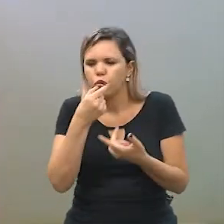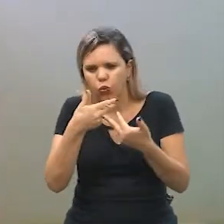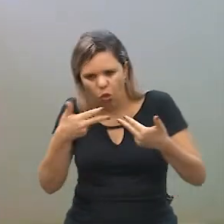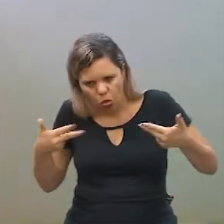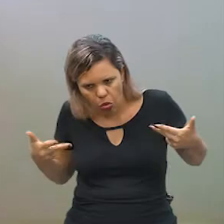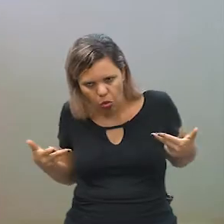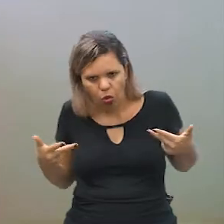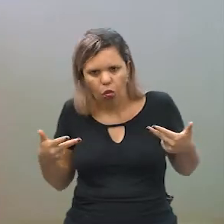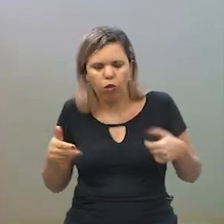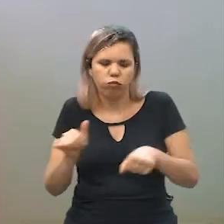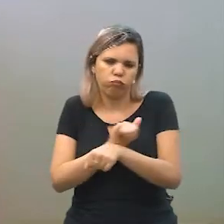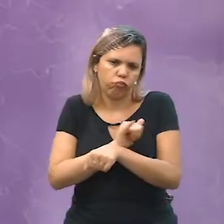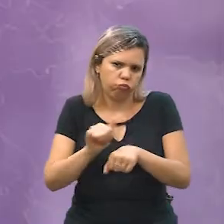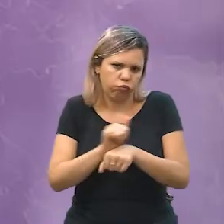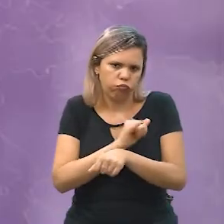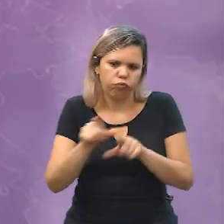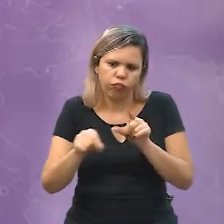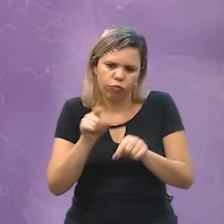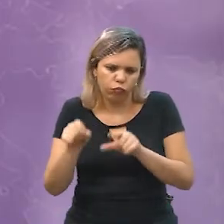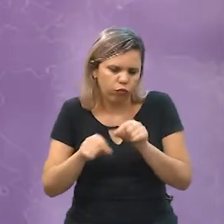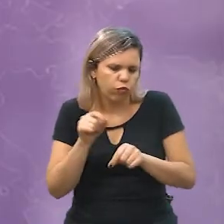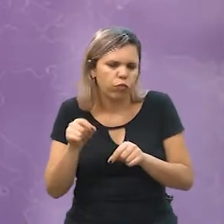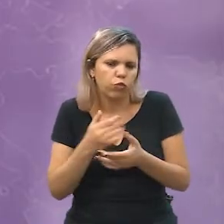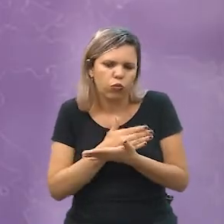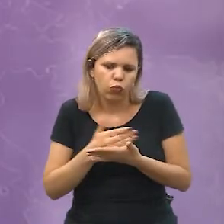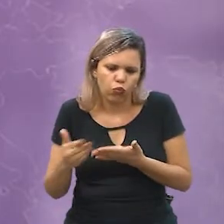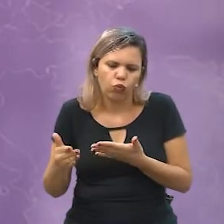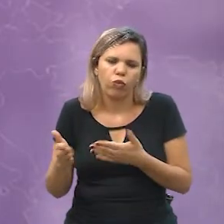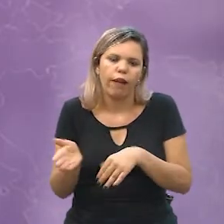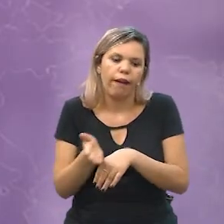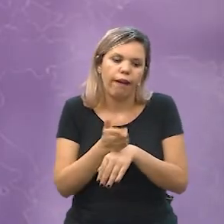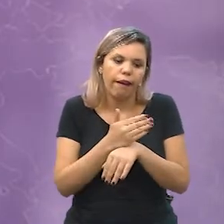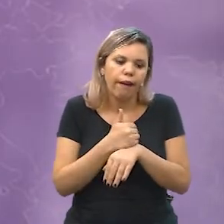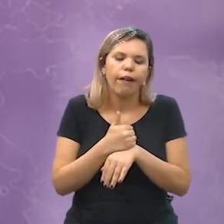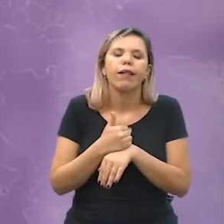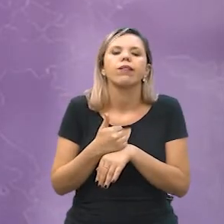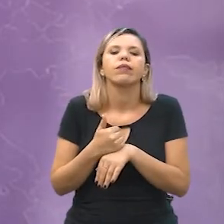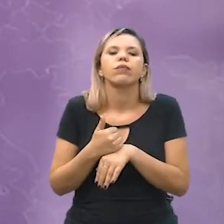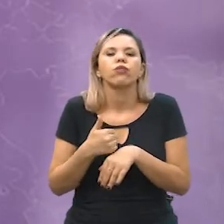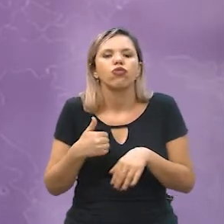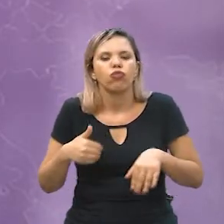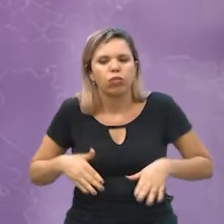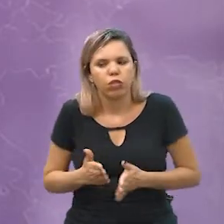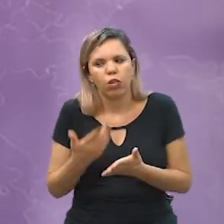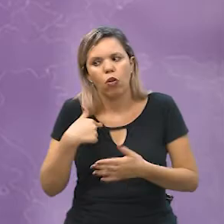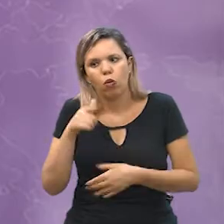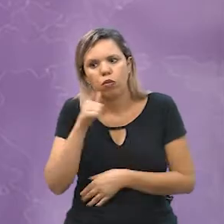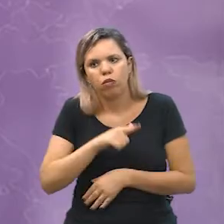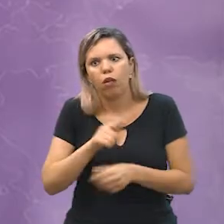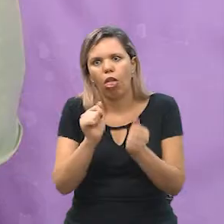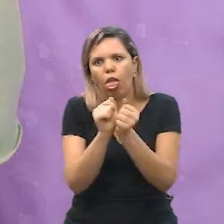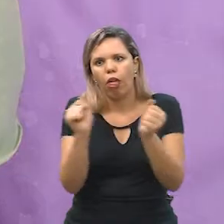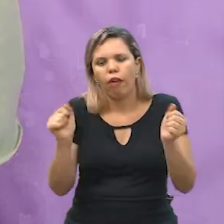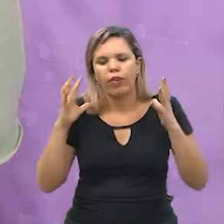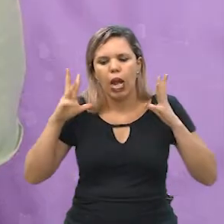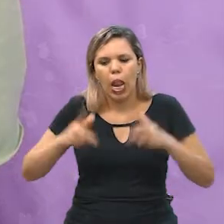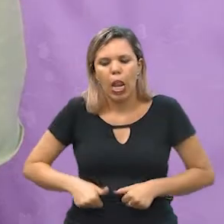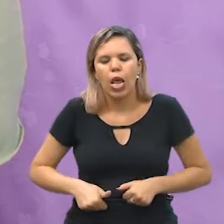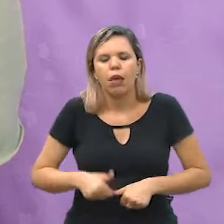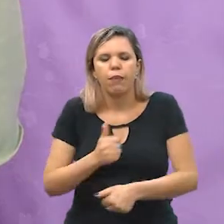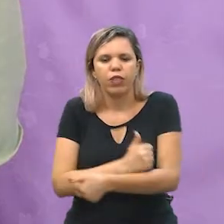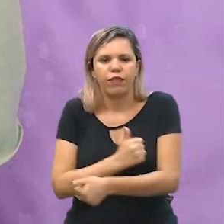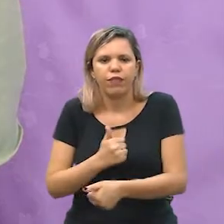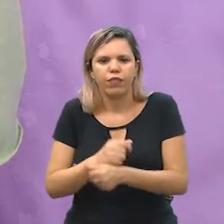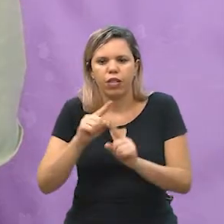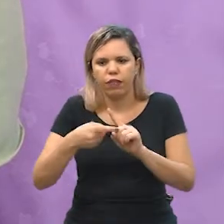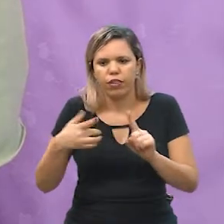várias alternativas para que eu, desde o comecinho do pré-natal, consiga me livrar dessa substância e ter uma gravidez saudável, aí, que é um